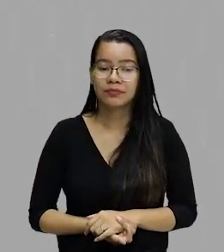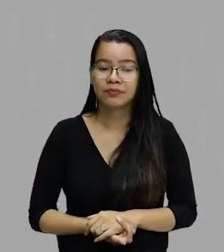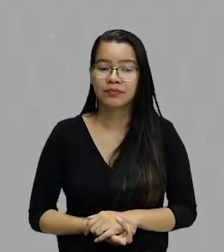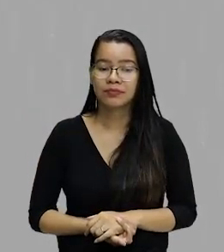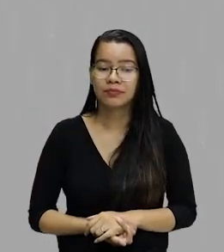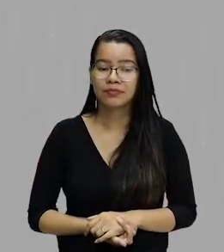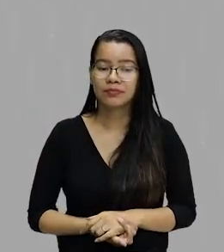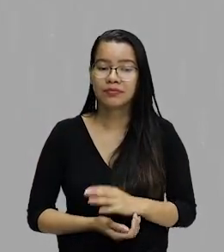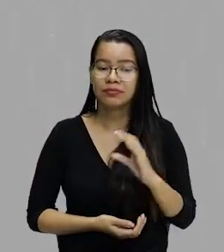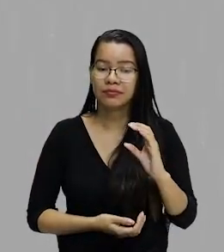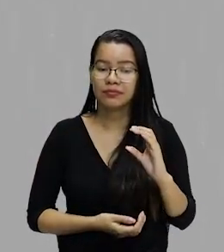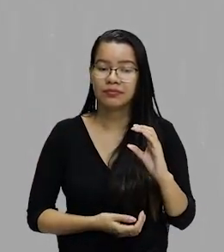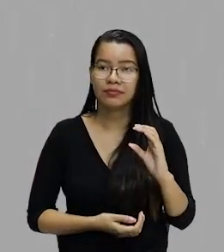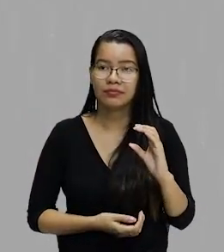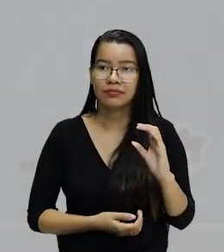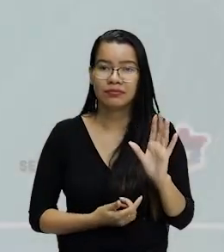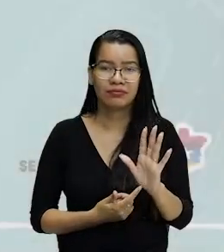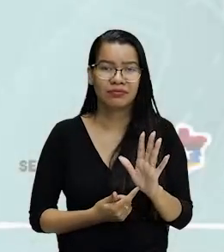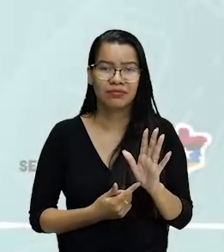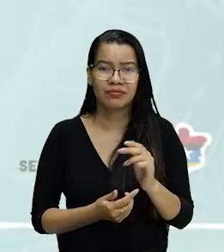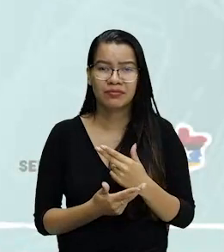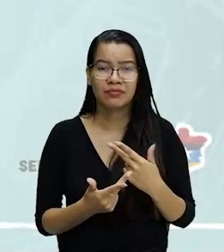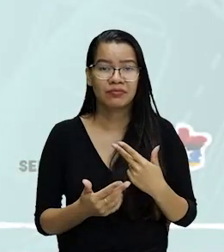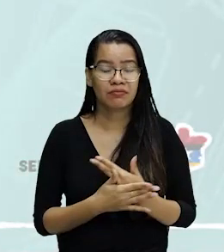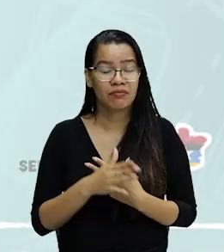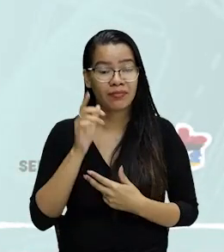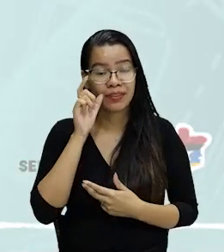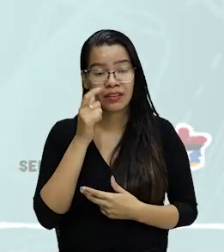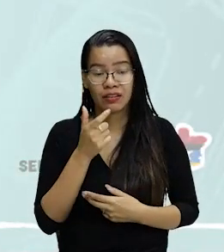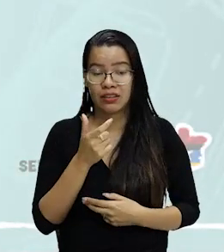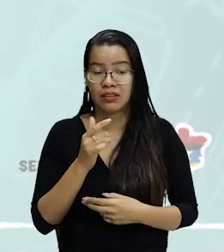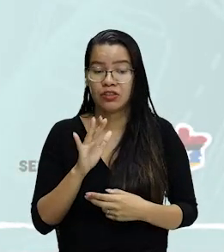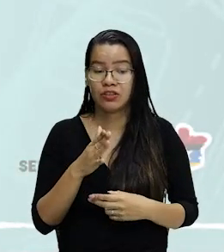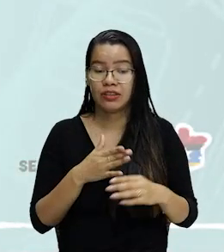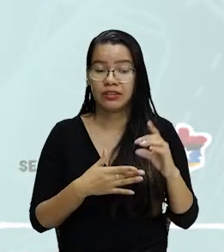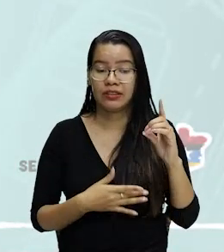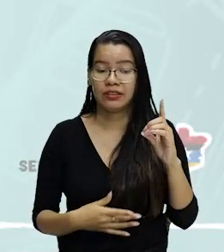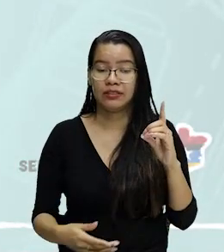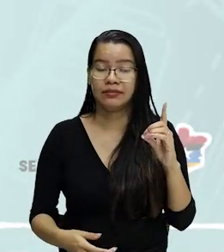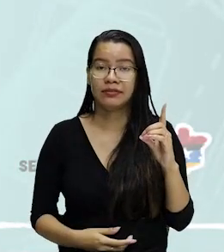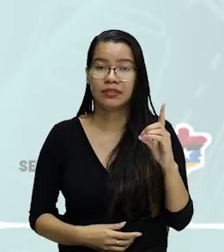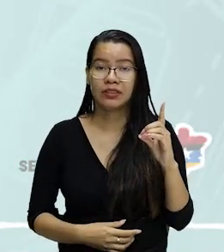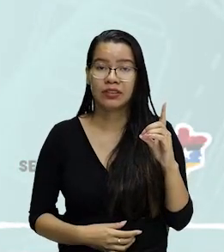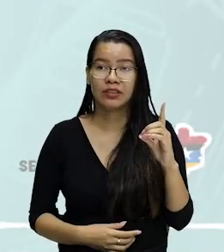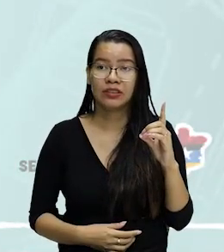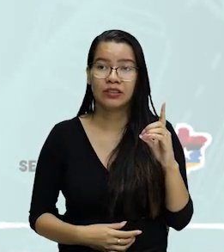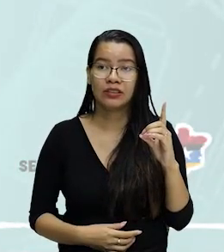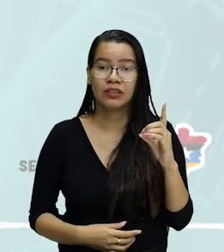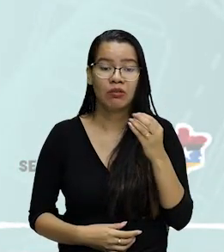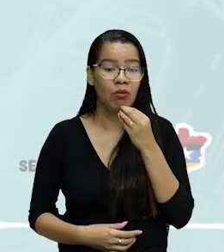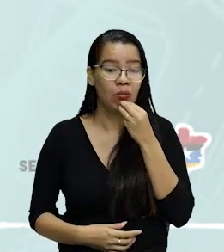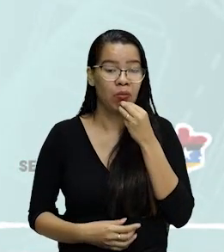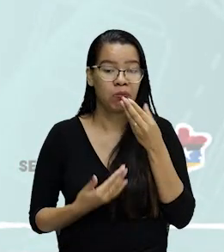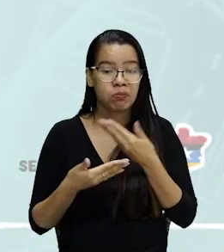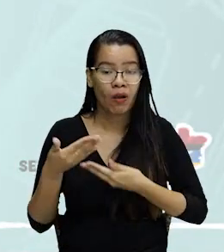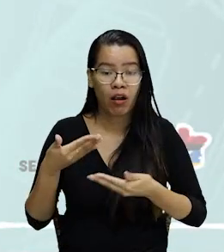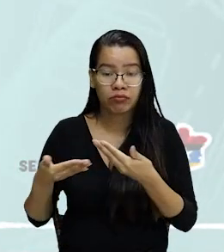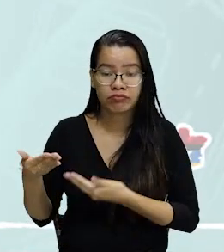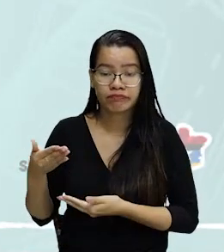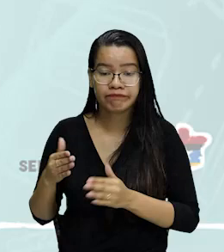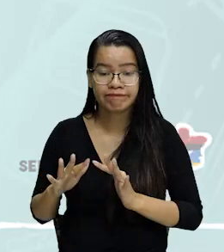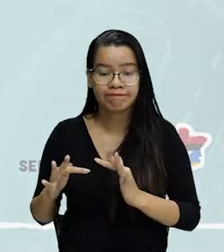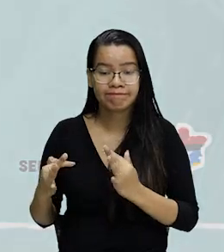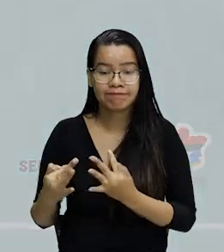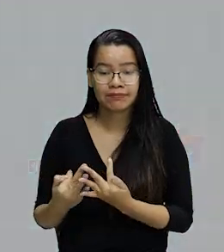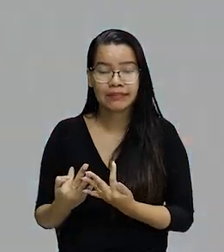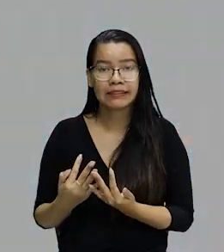Então, a letra C está trazendo uma coisa muito mais interessante. Letra D, o aumento das oportunidades de confraternização familiar, também não é isso que está sendo